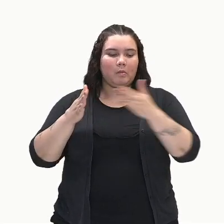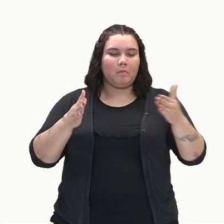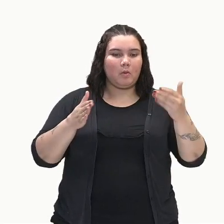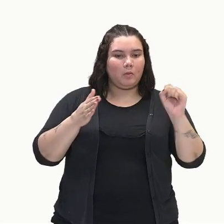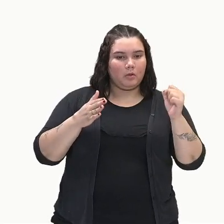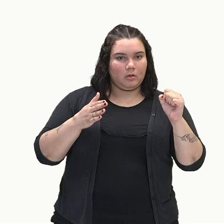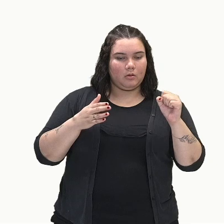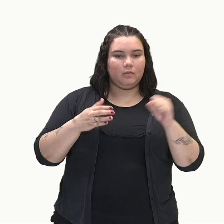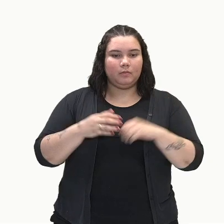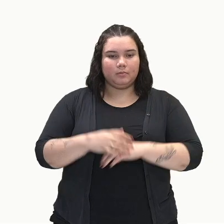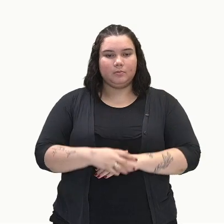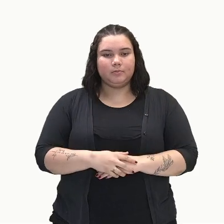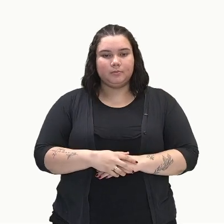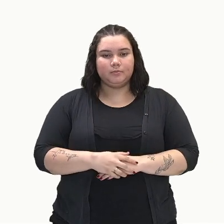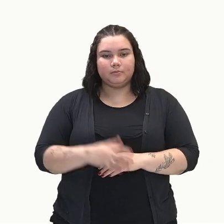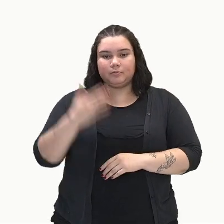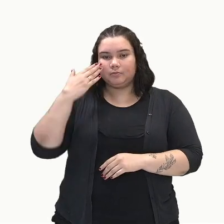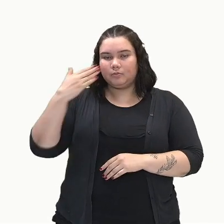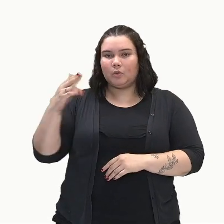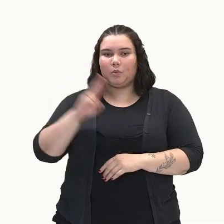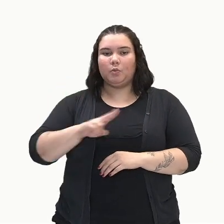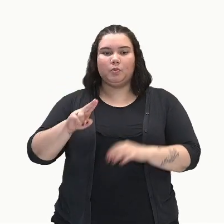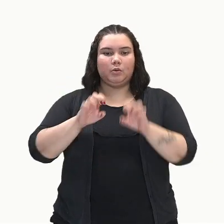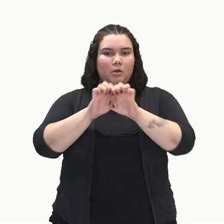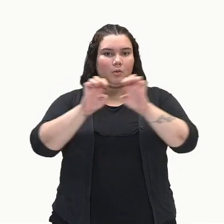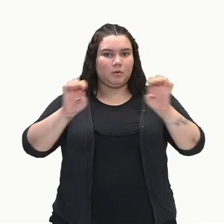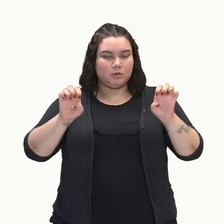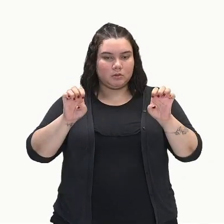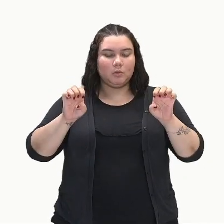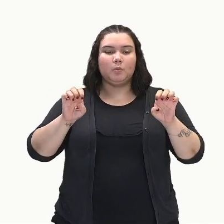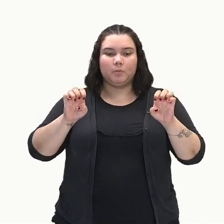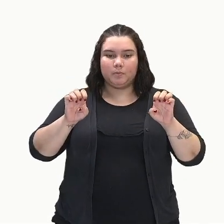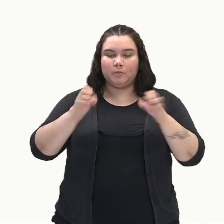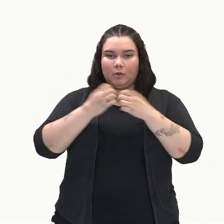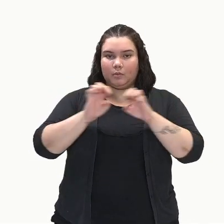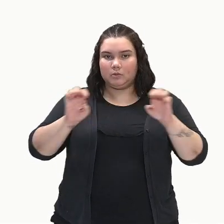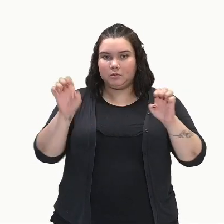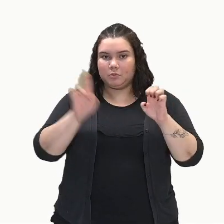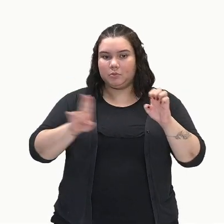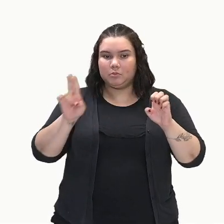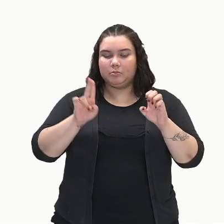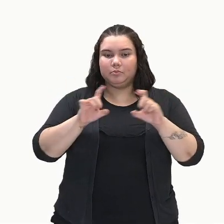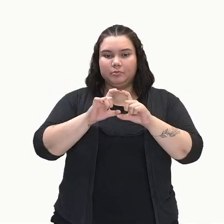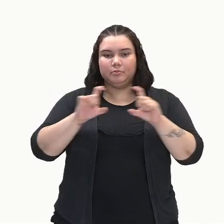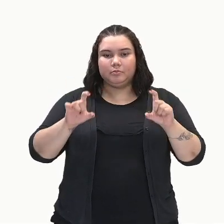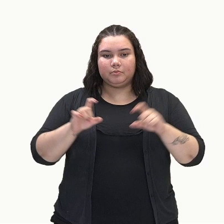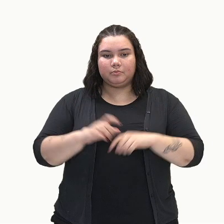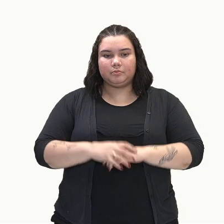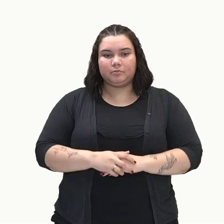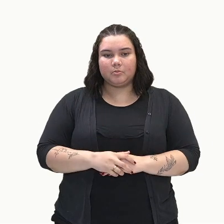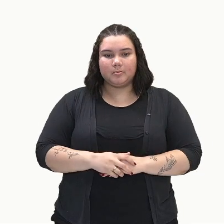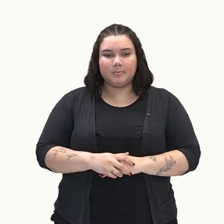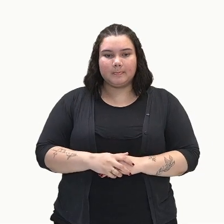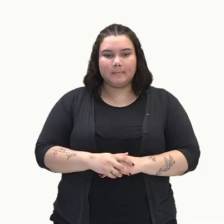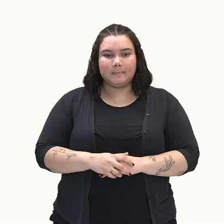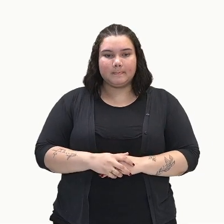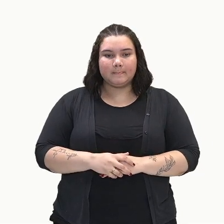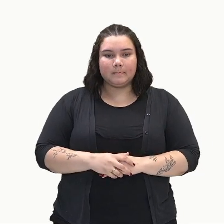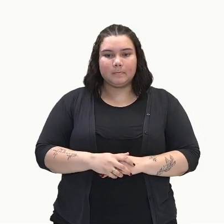eu vou utilizar aqui a fórmula do termo geral de uma PG, tudo bem? Está aqui